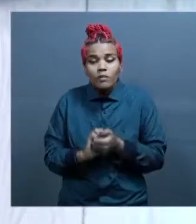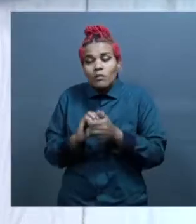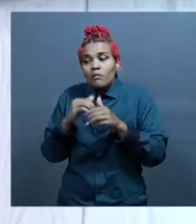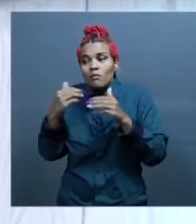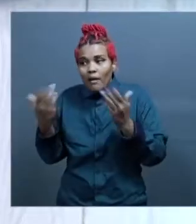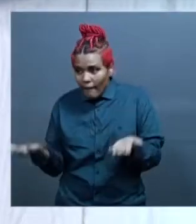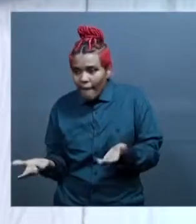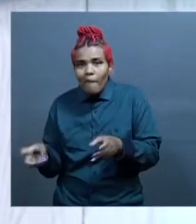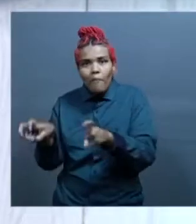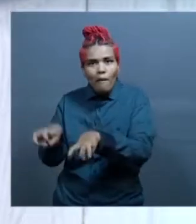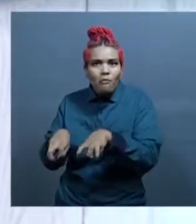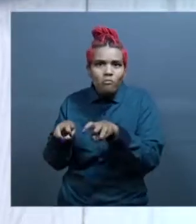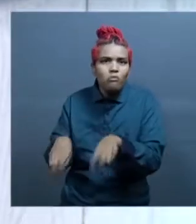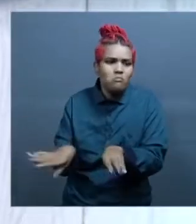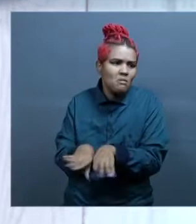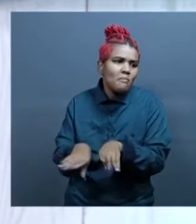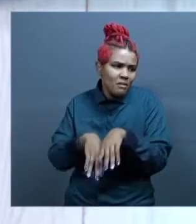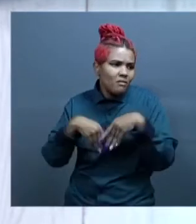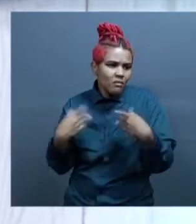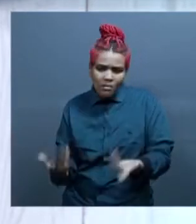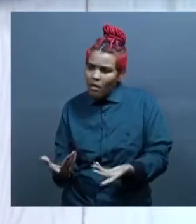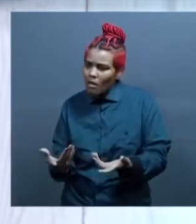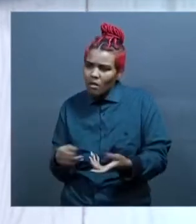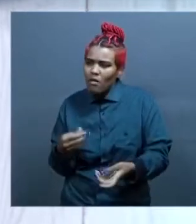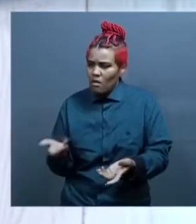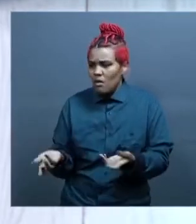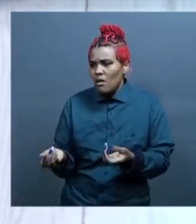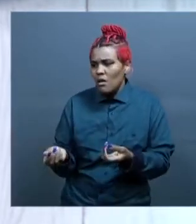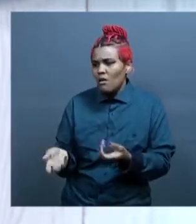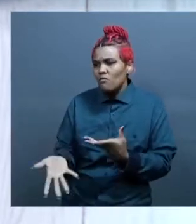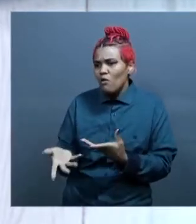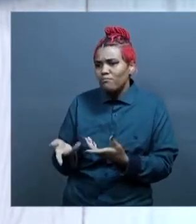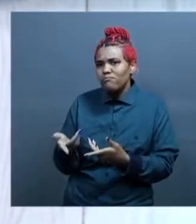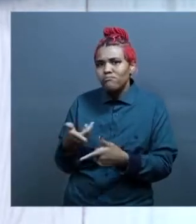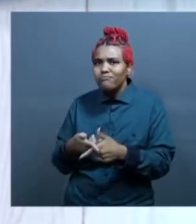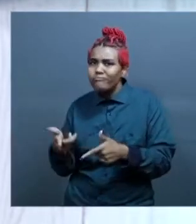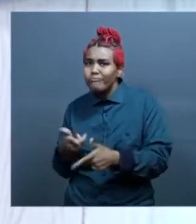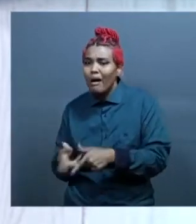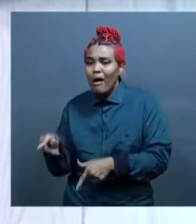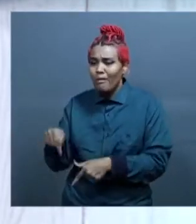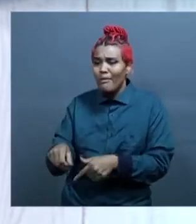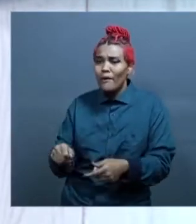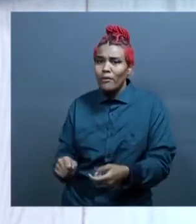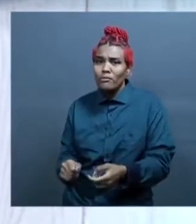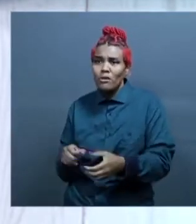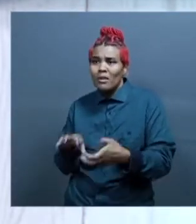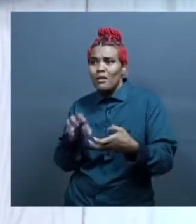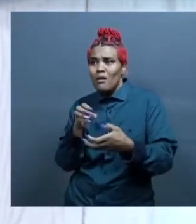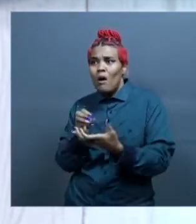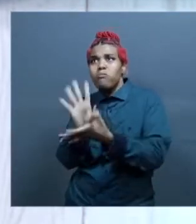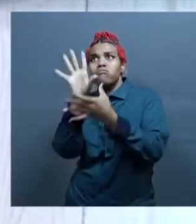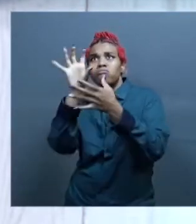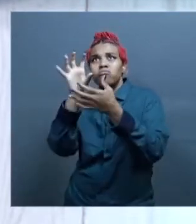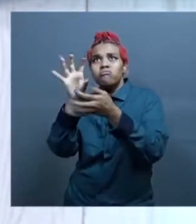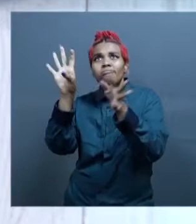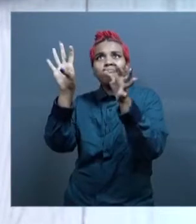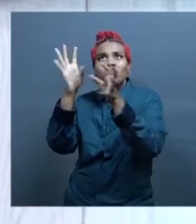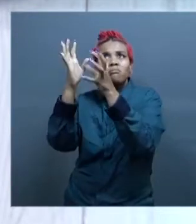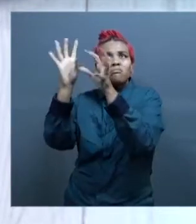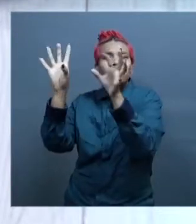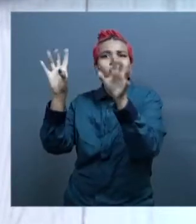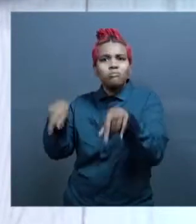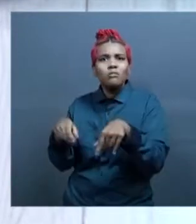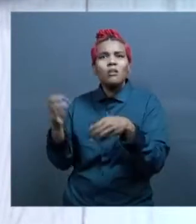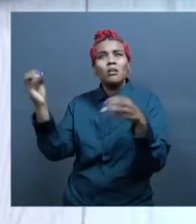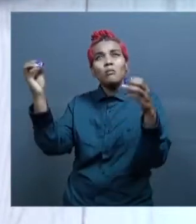tem sido considerada de certa forma uma vilã no quesito emissão de gases de efeito estufa no primeiro momento